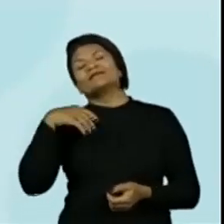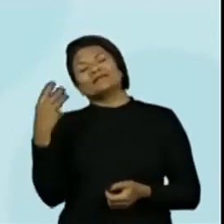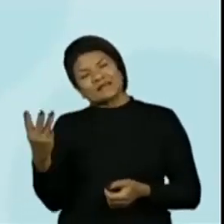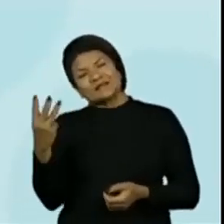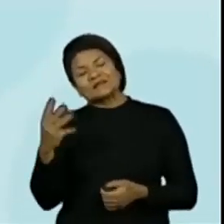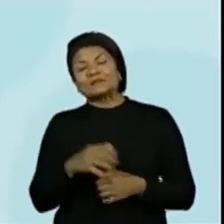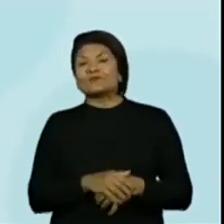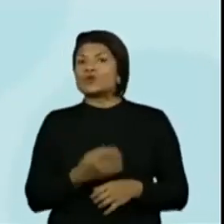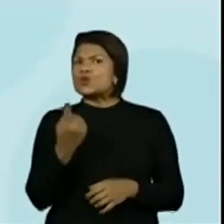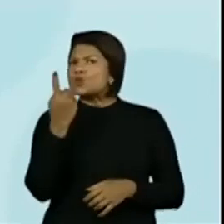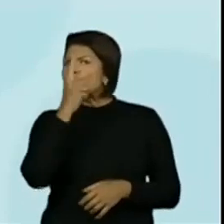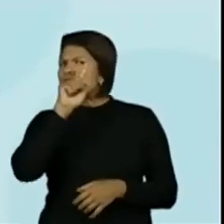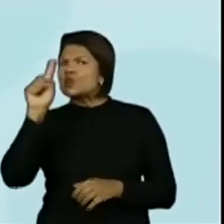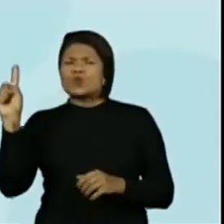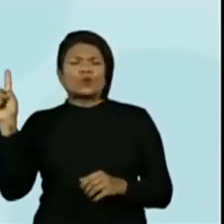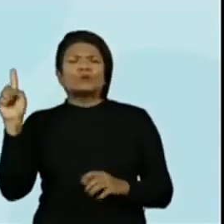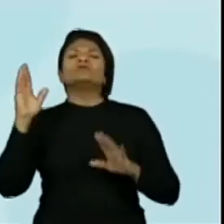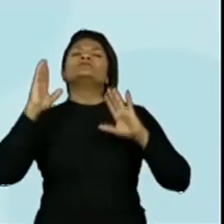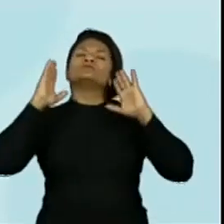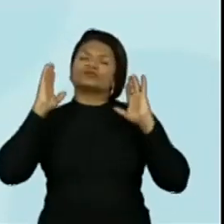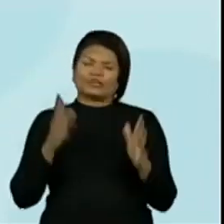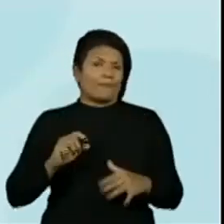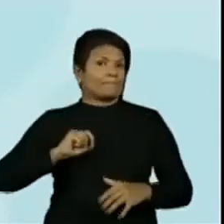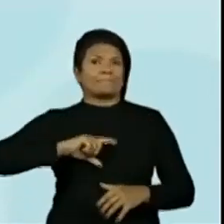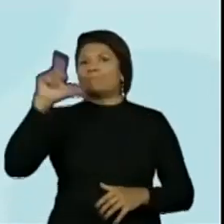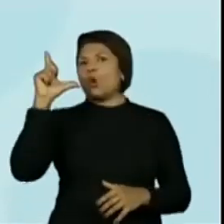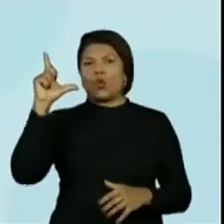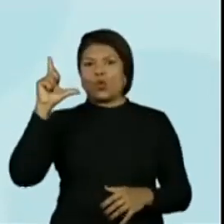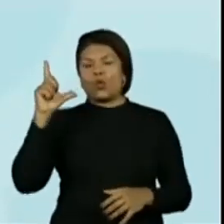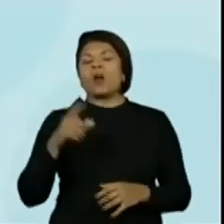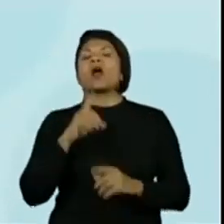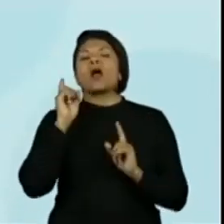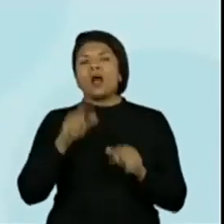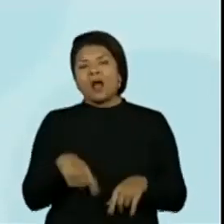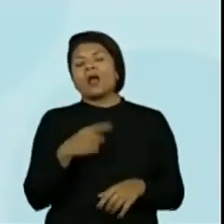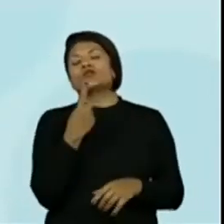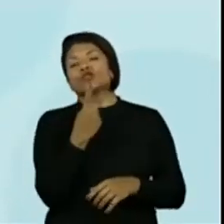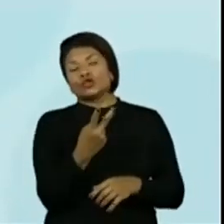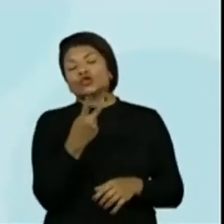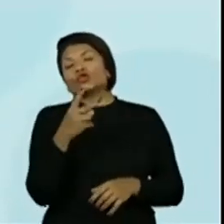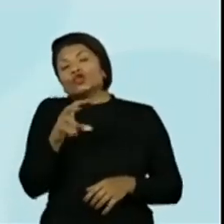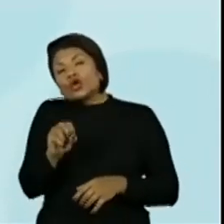1993. E, por último, o que eu já tinha indicado como maior,